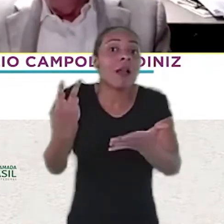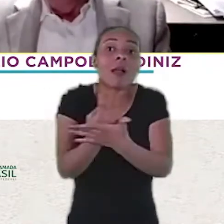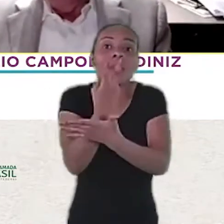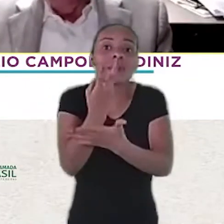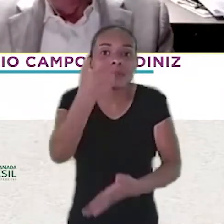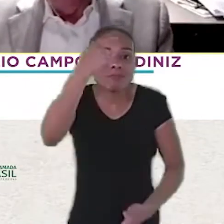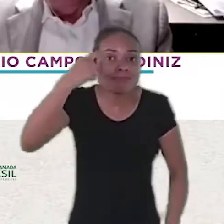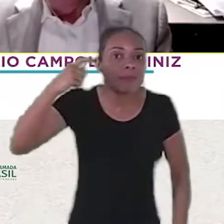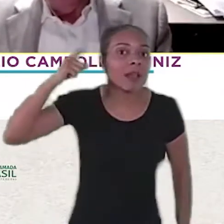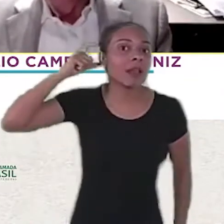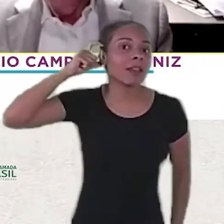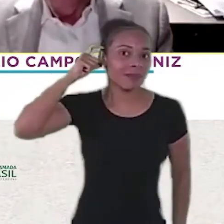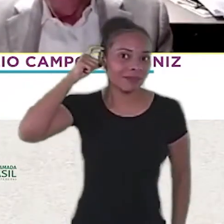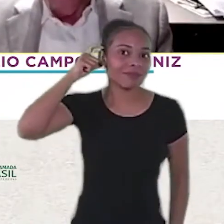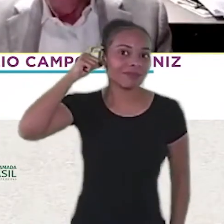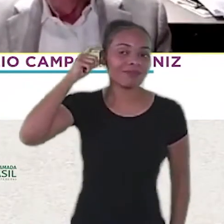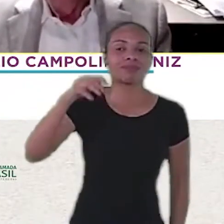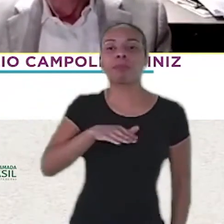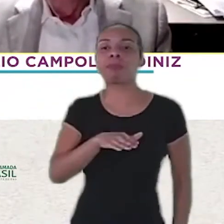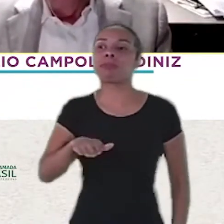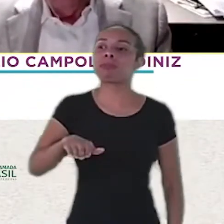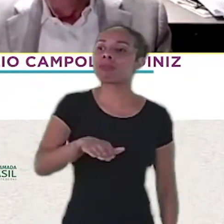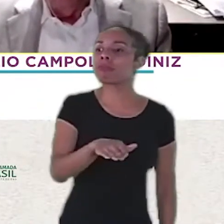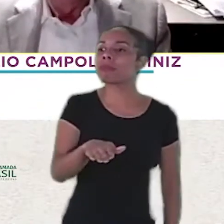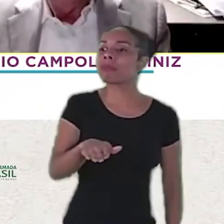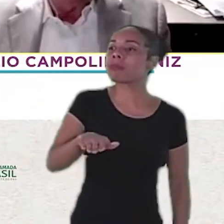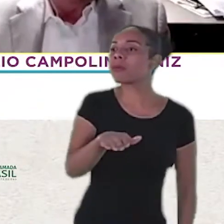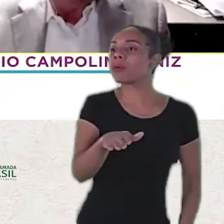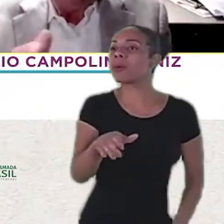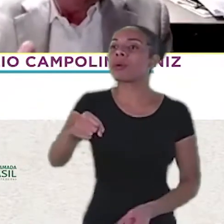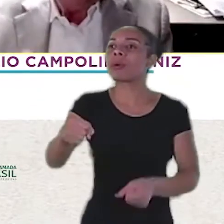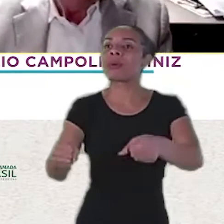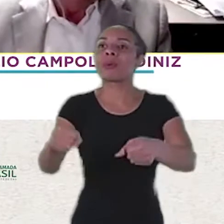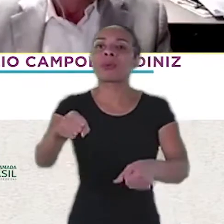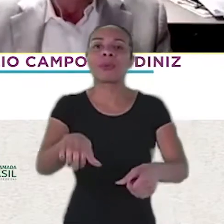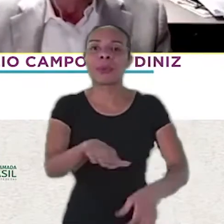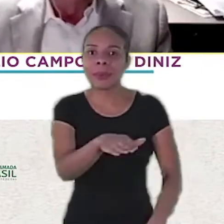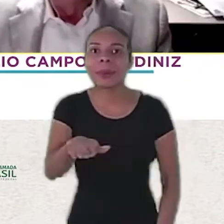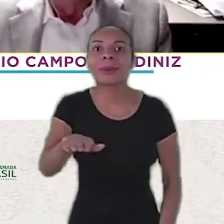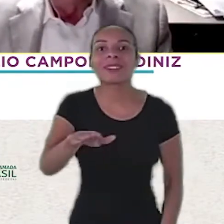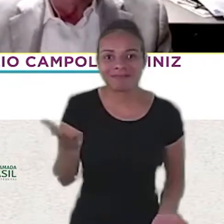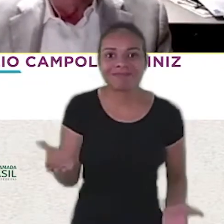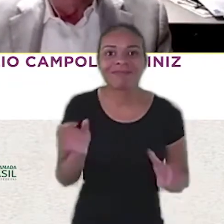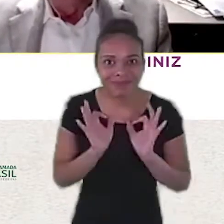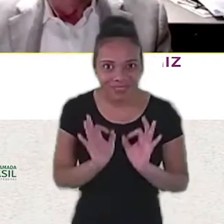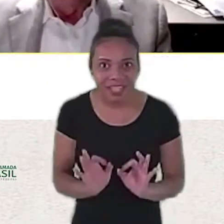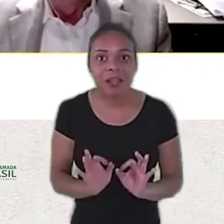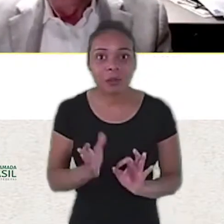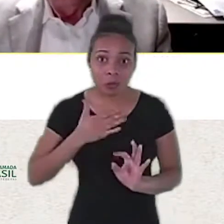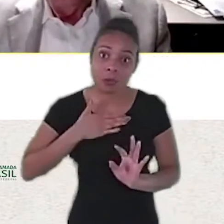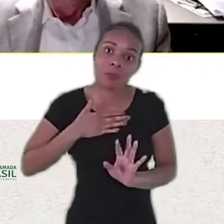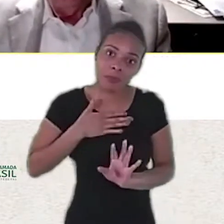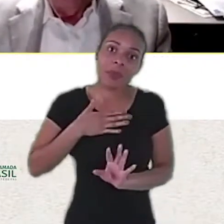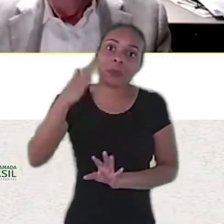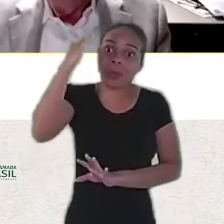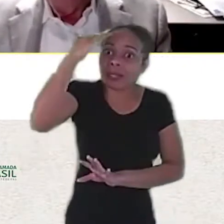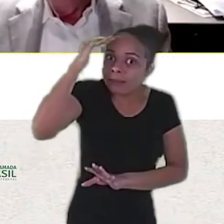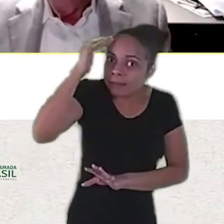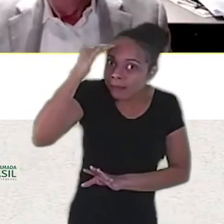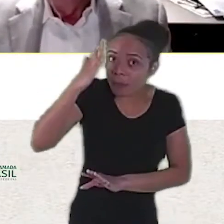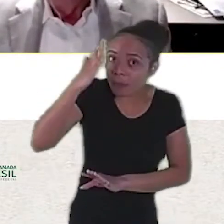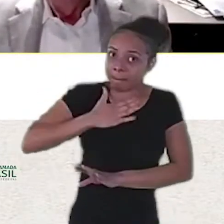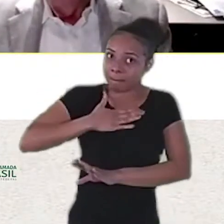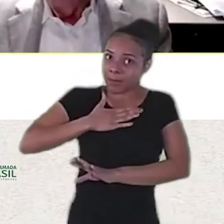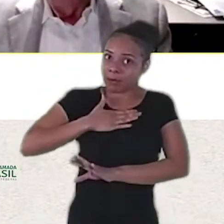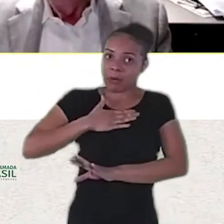motor da nossa movimentação, da nossa ação. No meu entendimento de leigo, não sou psicanalista e nem médico